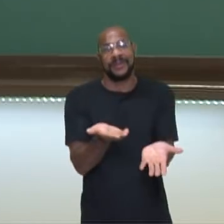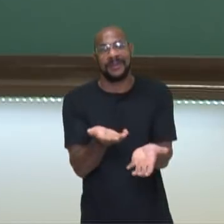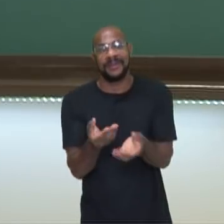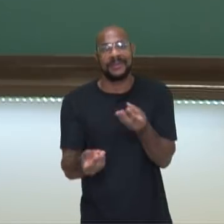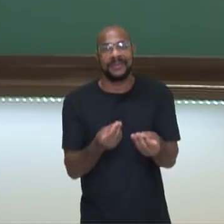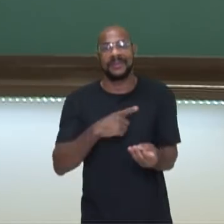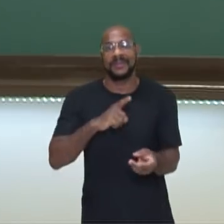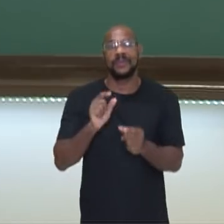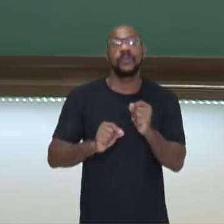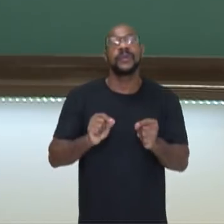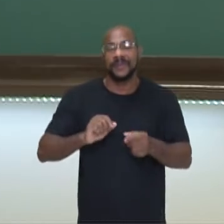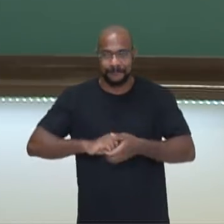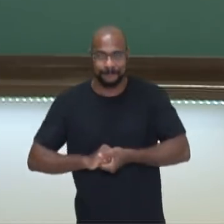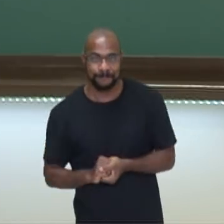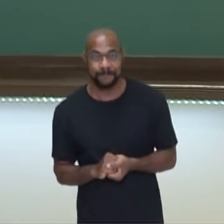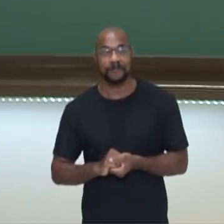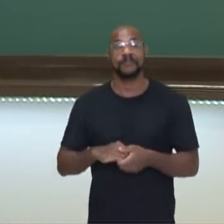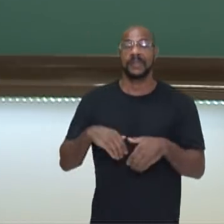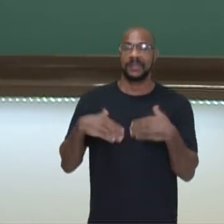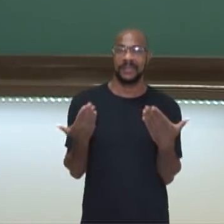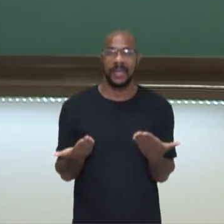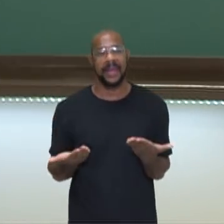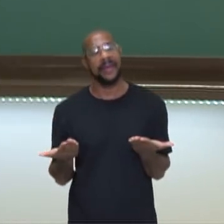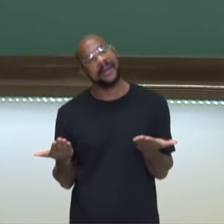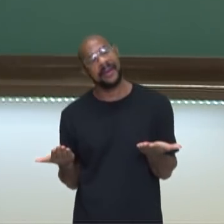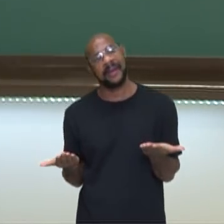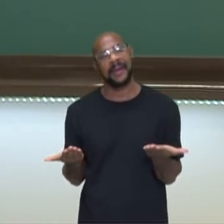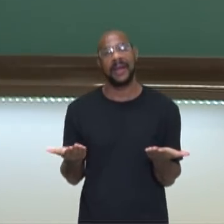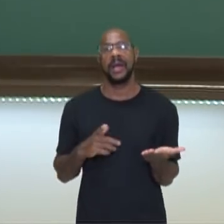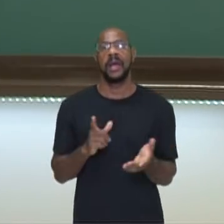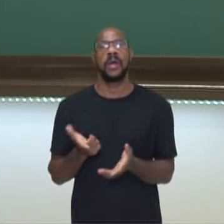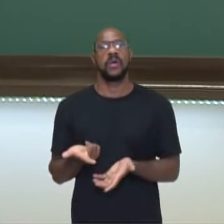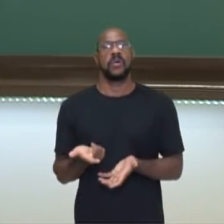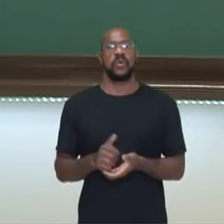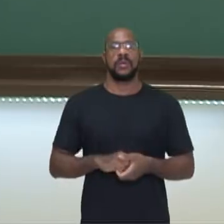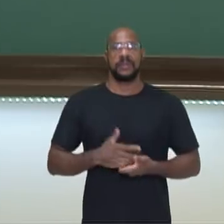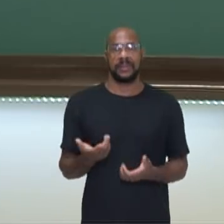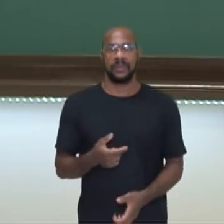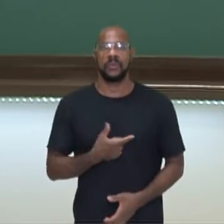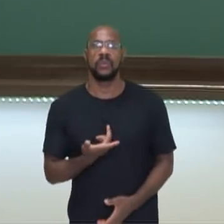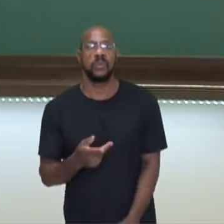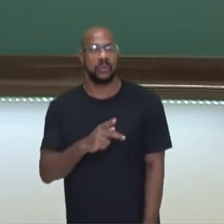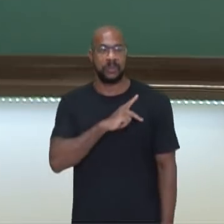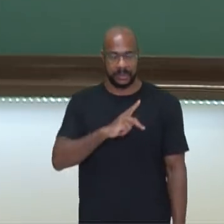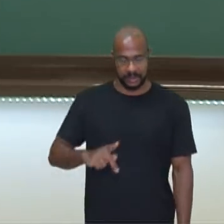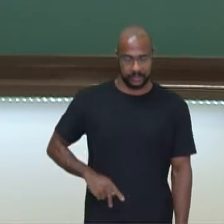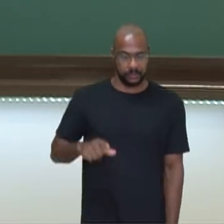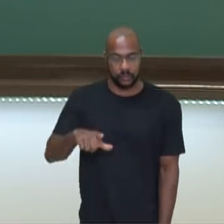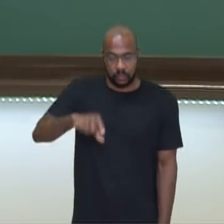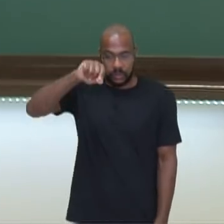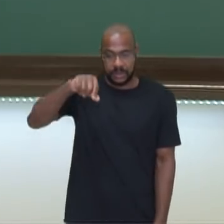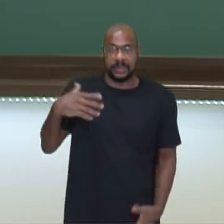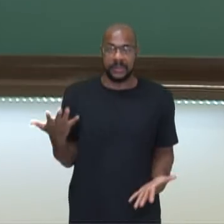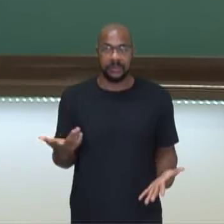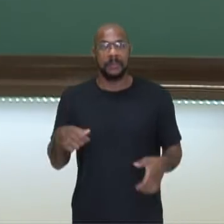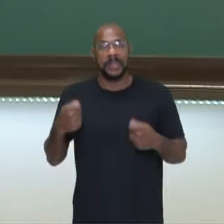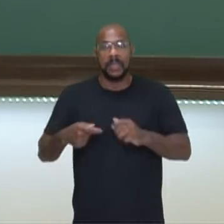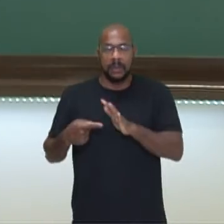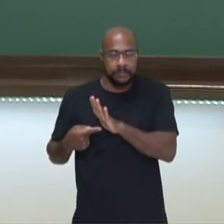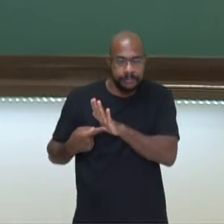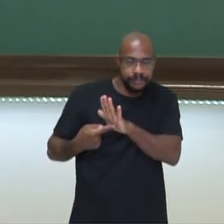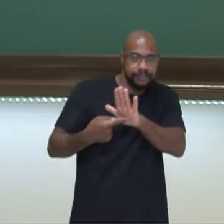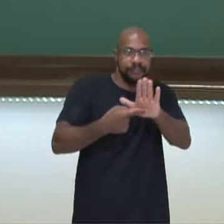comissão verificadora, que seria algo assim: o candidato eleito deveria apresentar toda